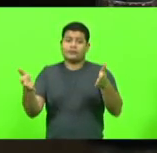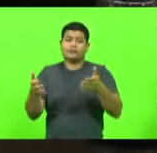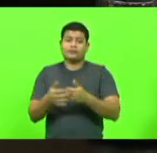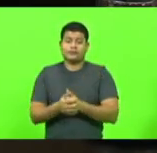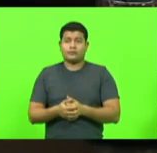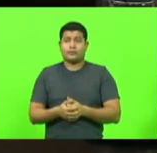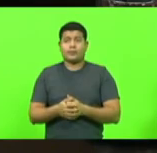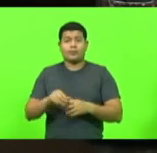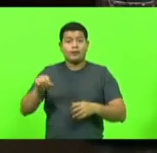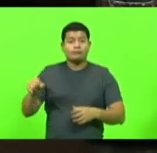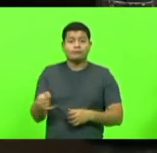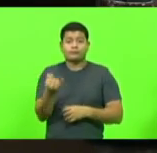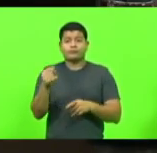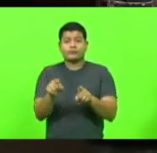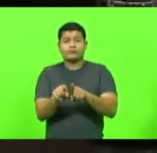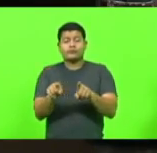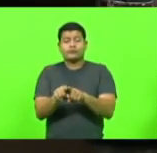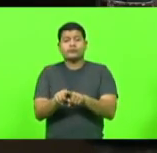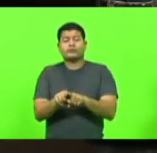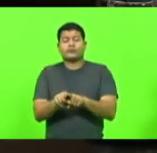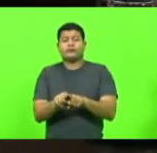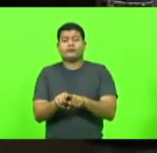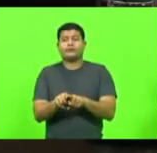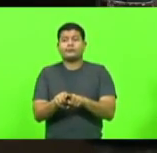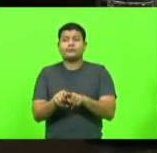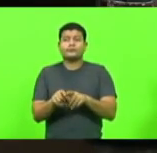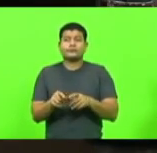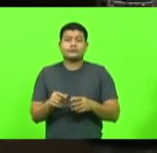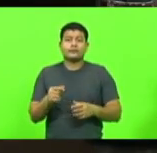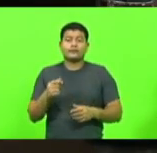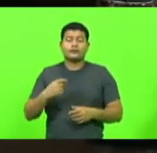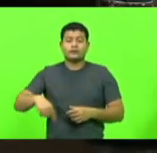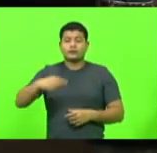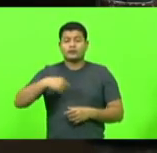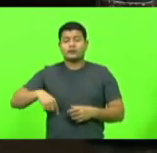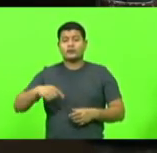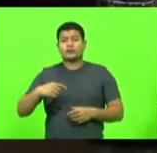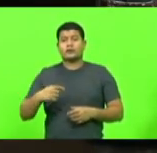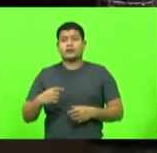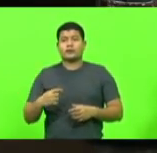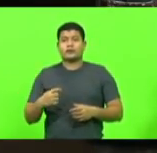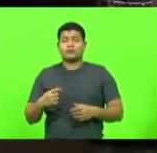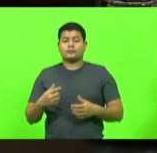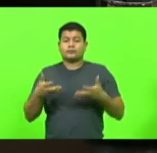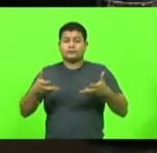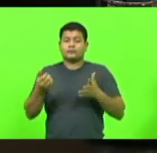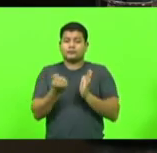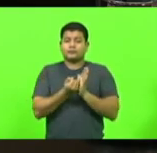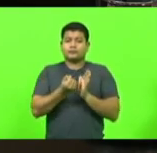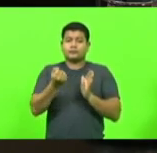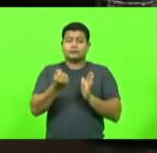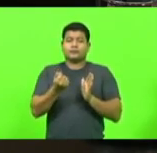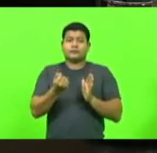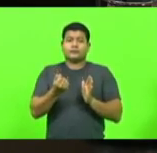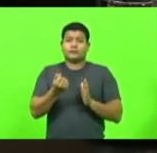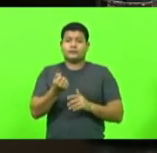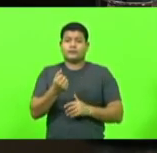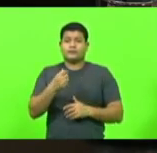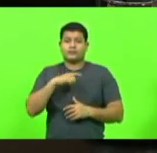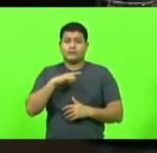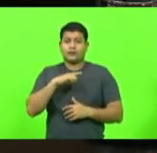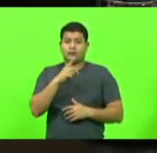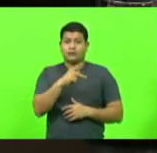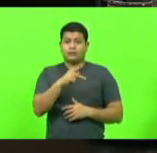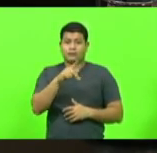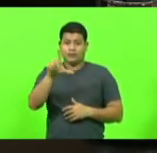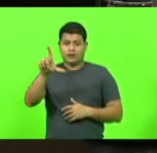Aproveitando a oportunidade, gostaríamos de deixar registrado também que existe uma PL,